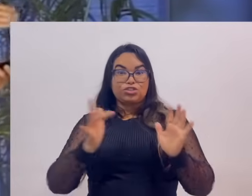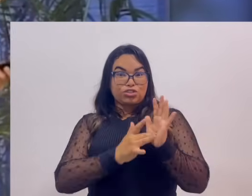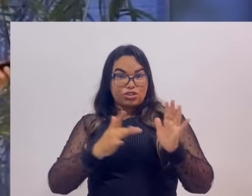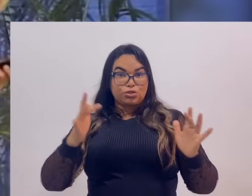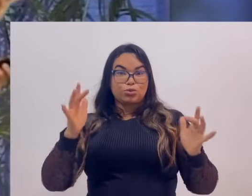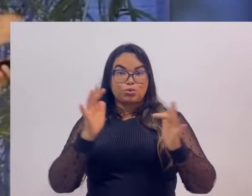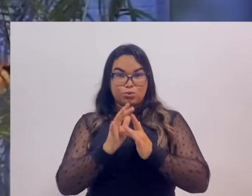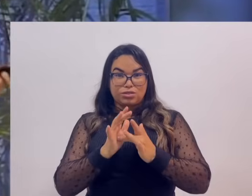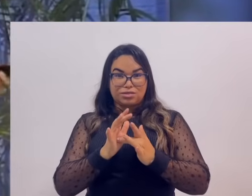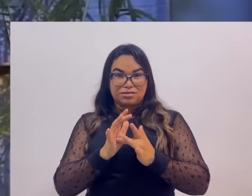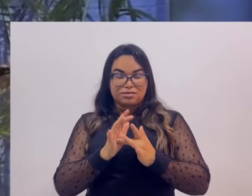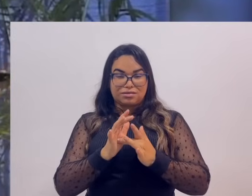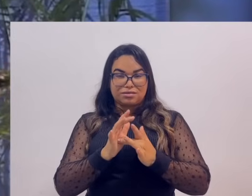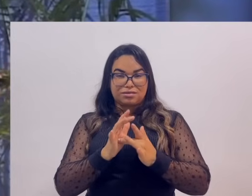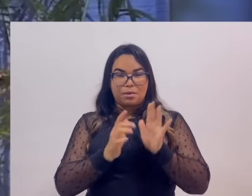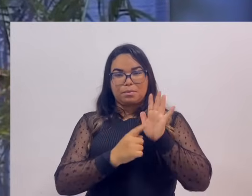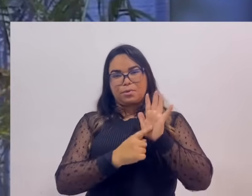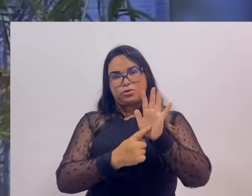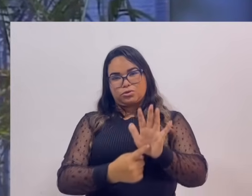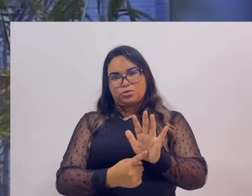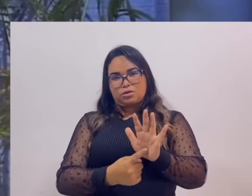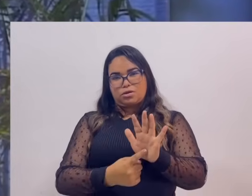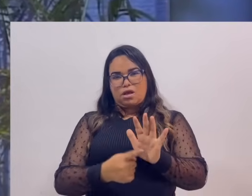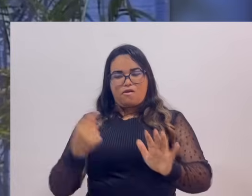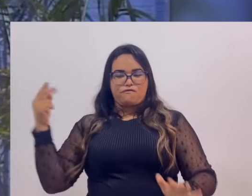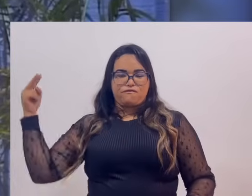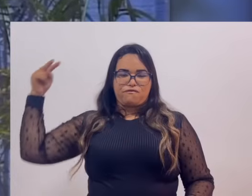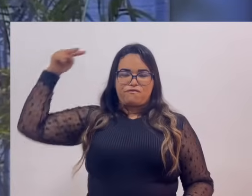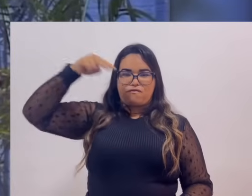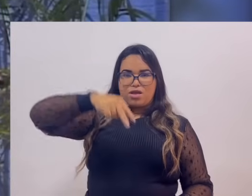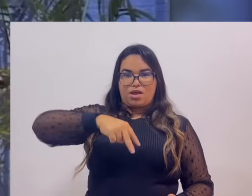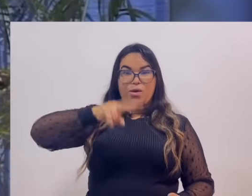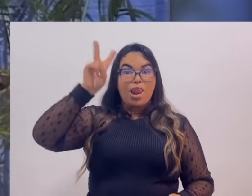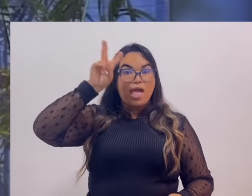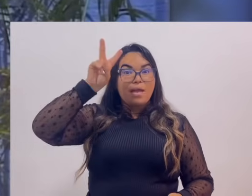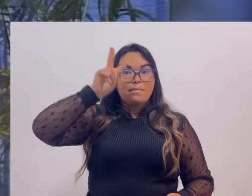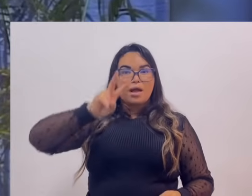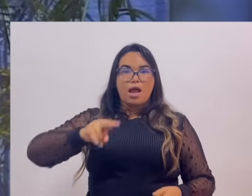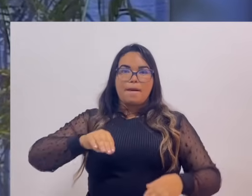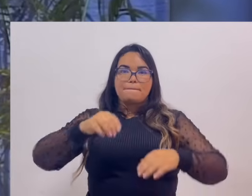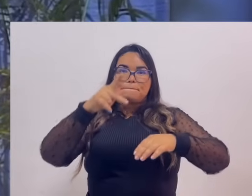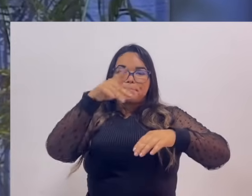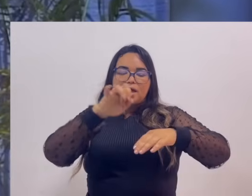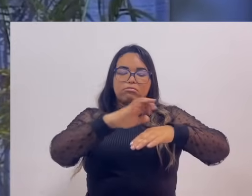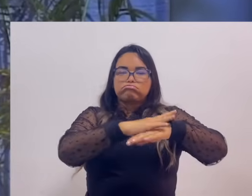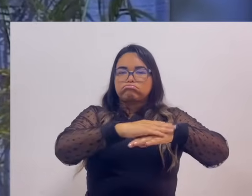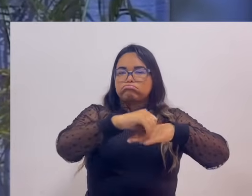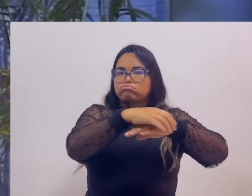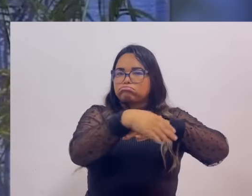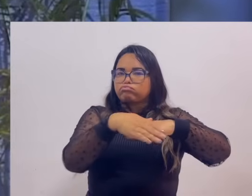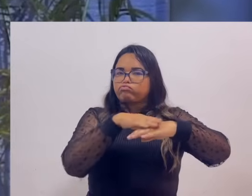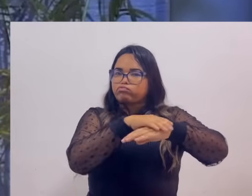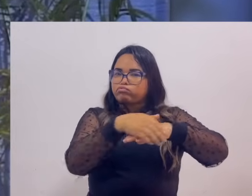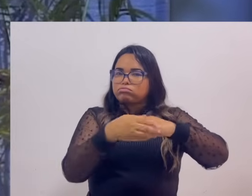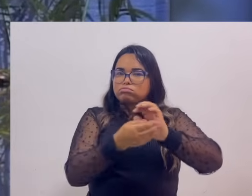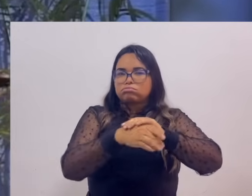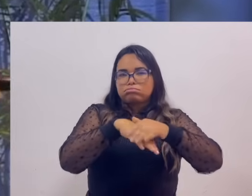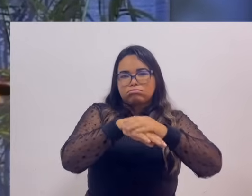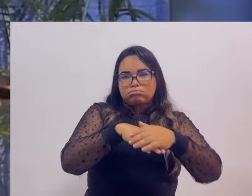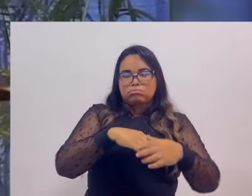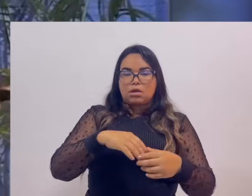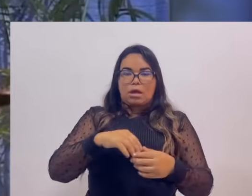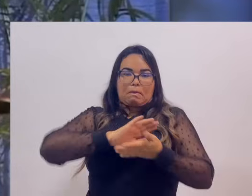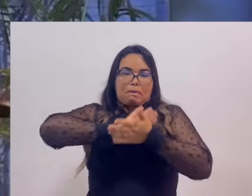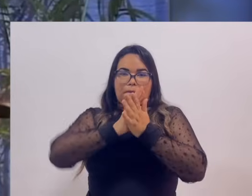queira mandar em mim não Jesus o senhor demonstrou que veio para lavar os pés não é